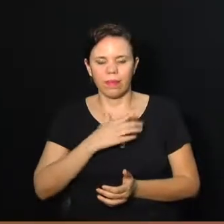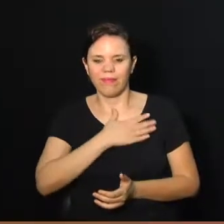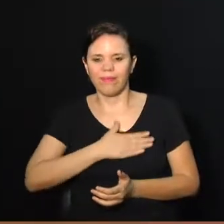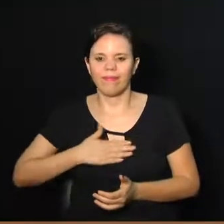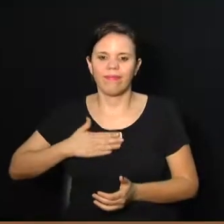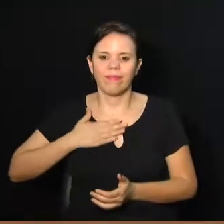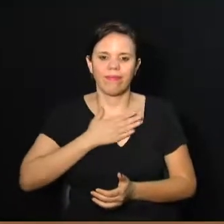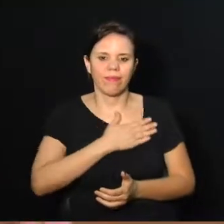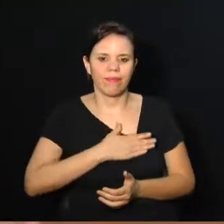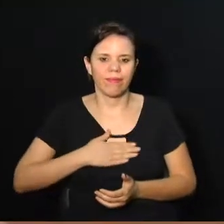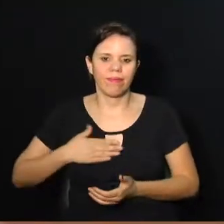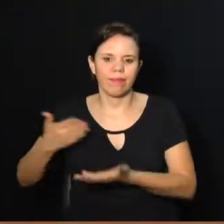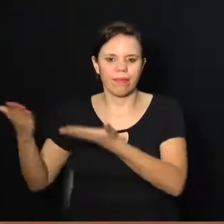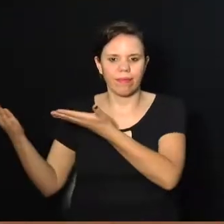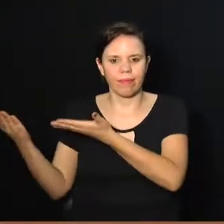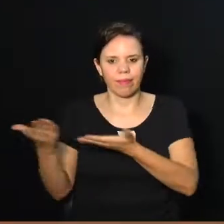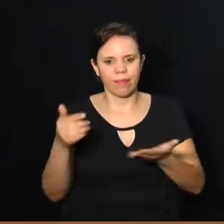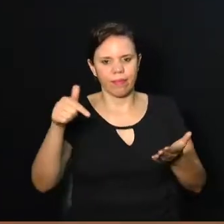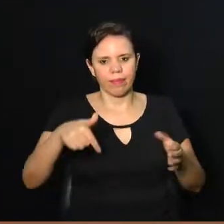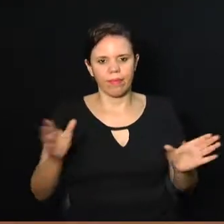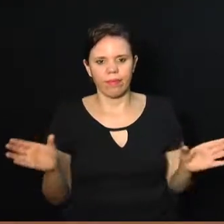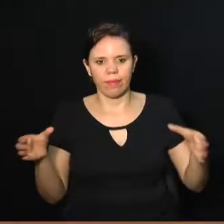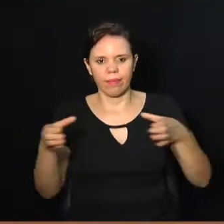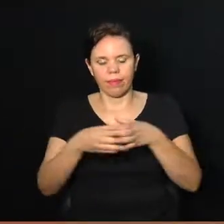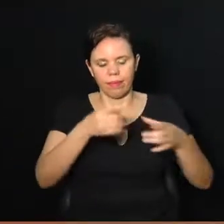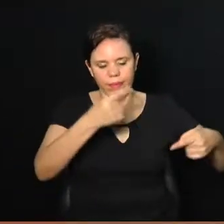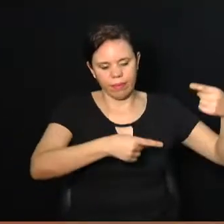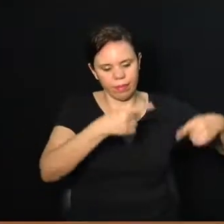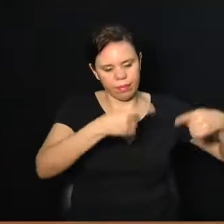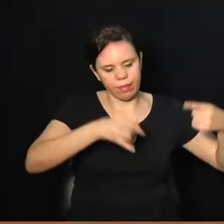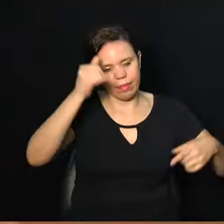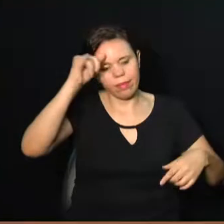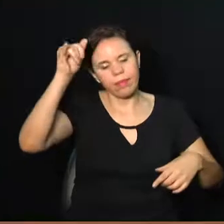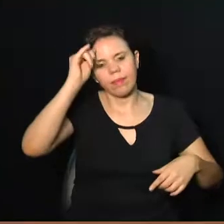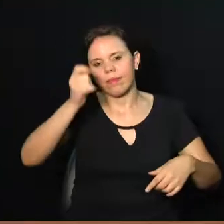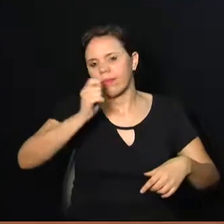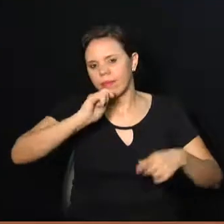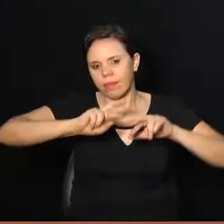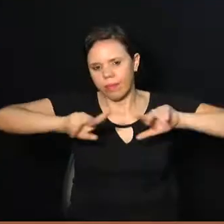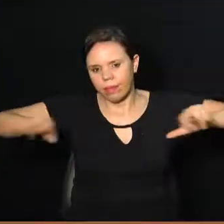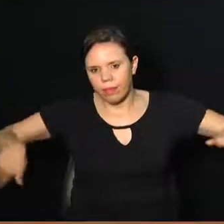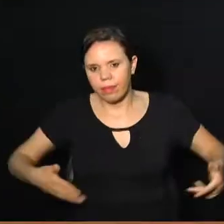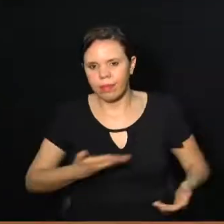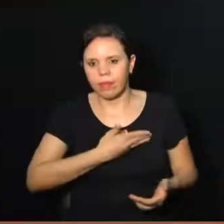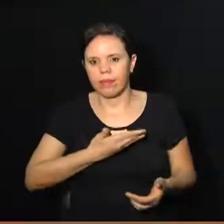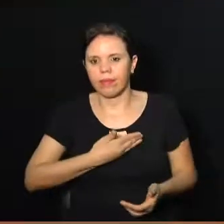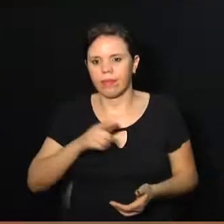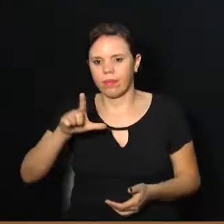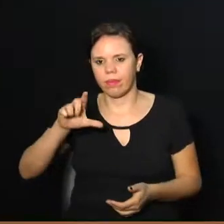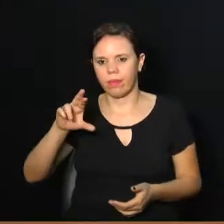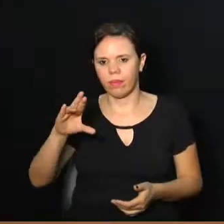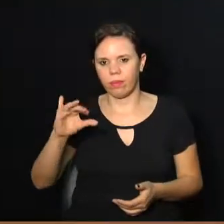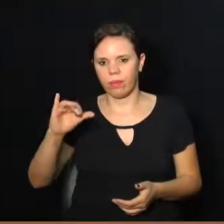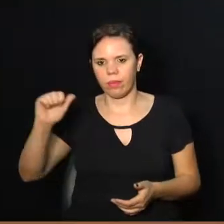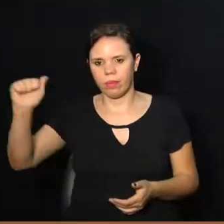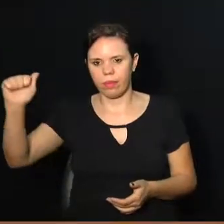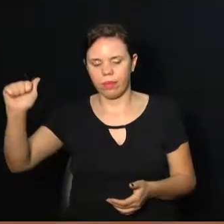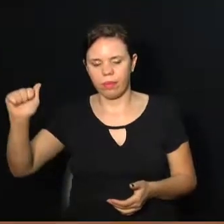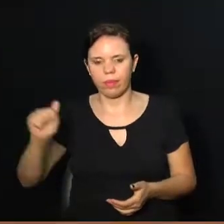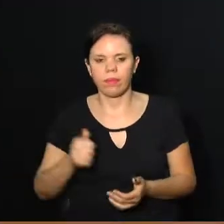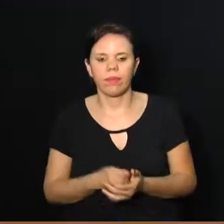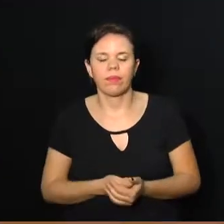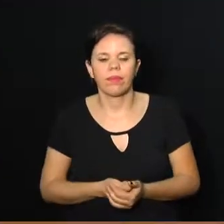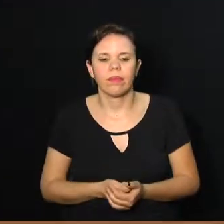estar recebendo nessa Comissão de Políticas de Prevenção às Drogas a minha amiga Luciana Regina